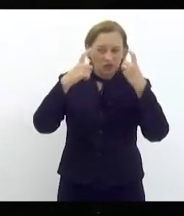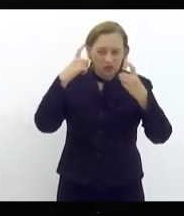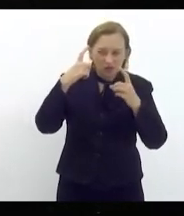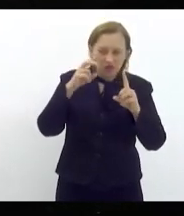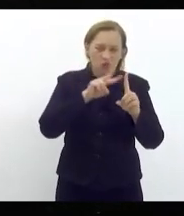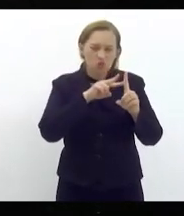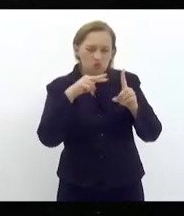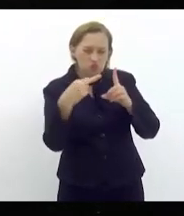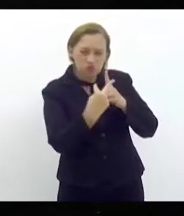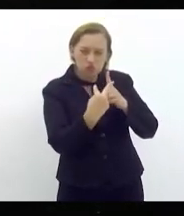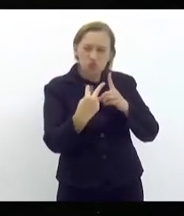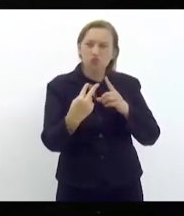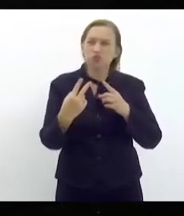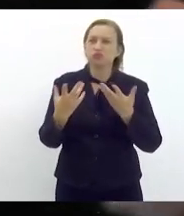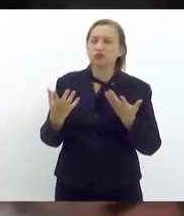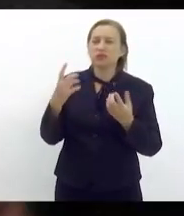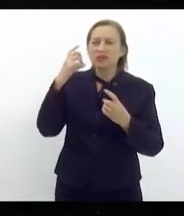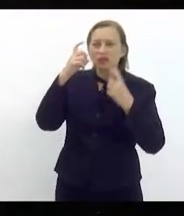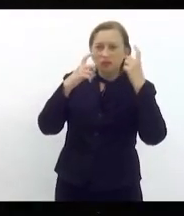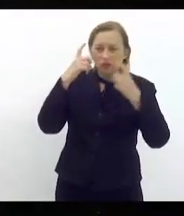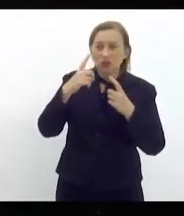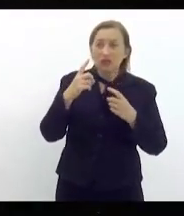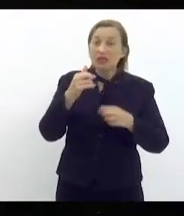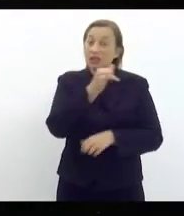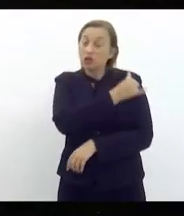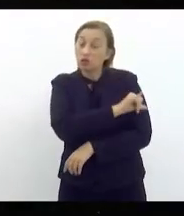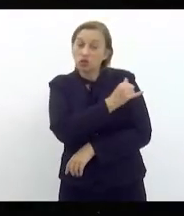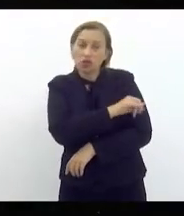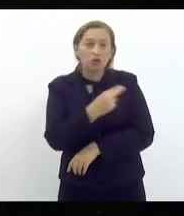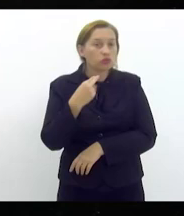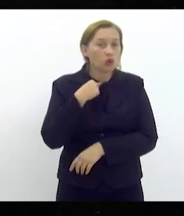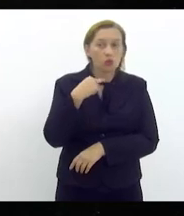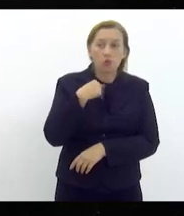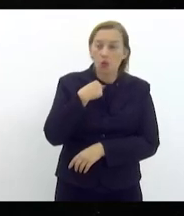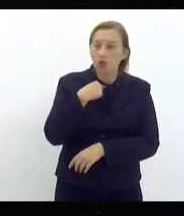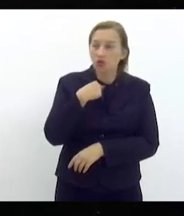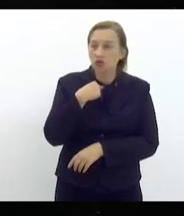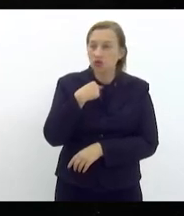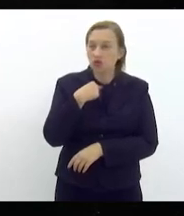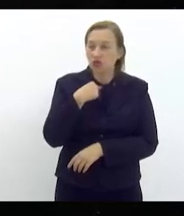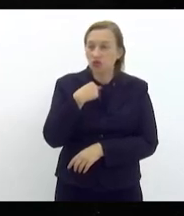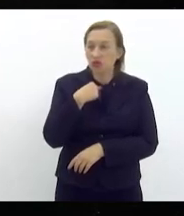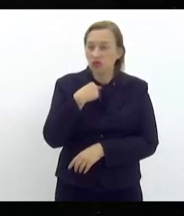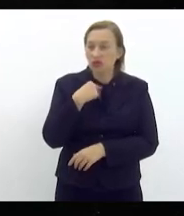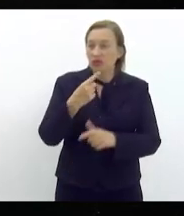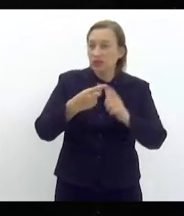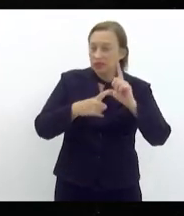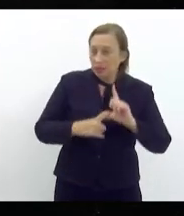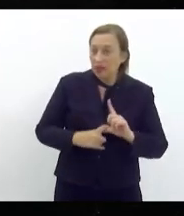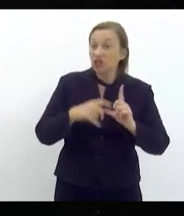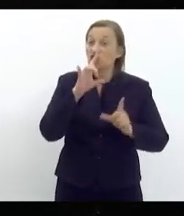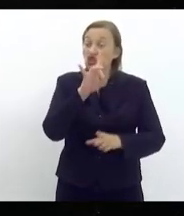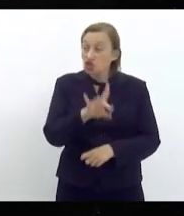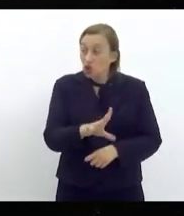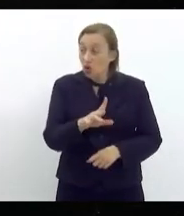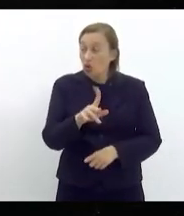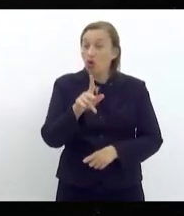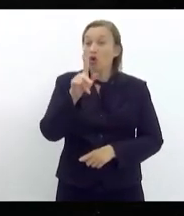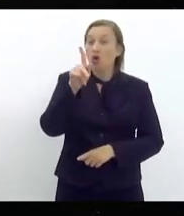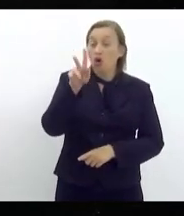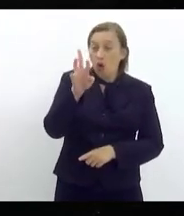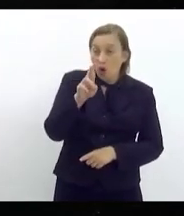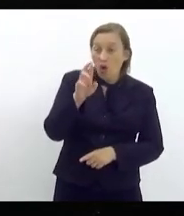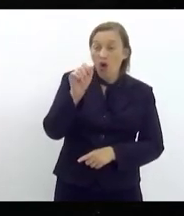e aí é importante que a gente se lembre que o Rio de Janeiro não pode ficar à mercê dos royals do petróleo, porque os royals do